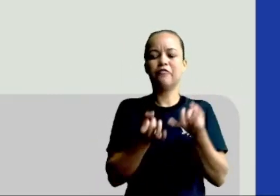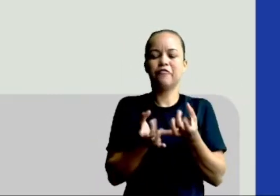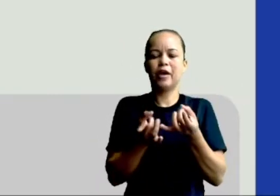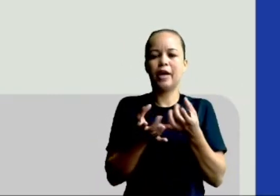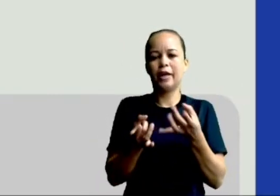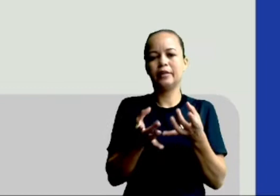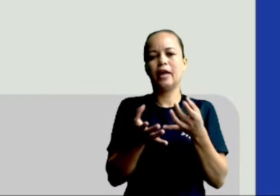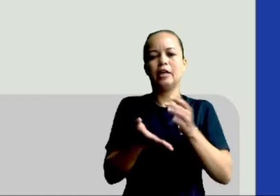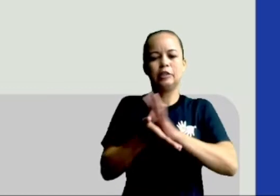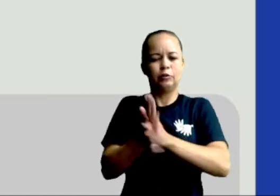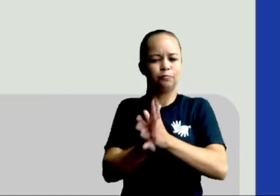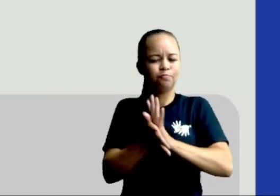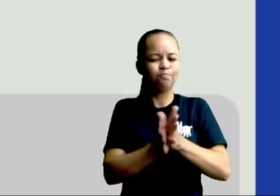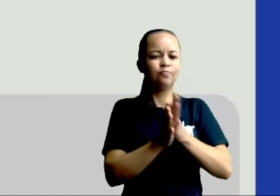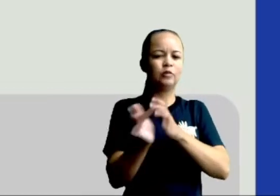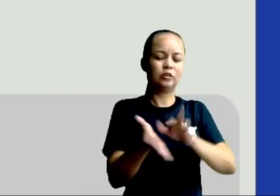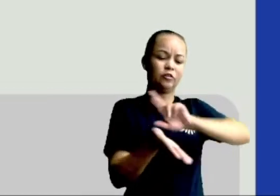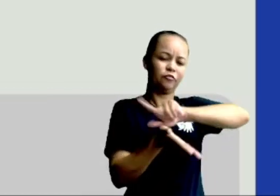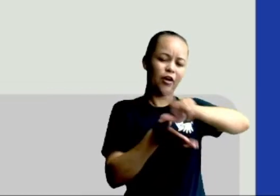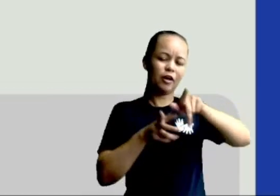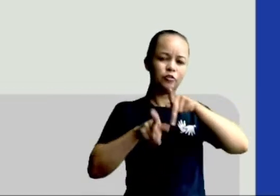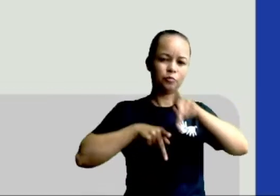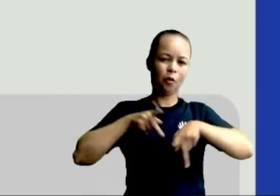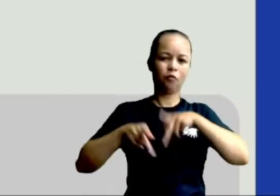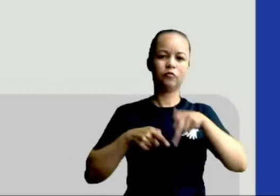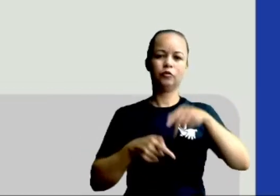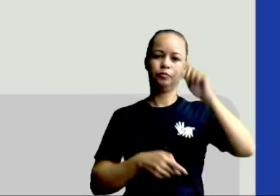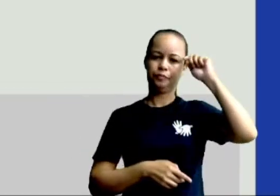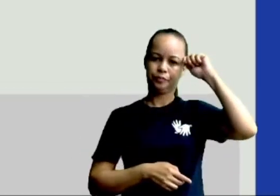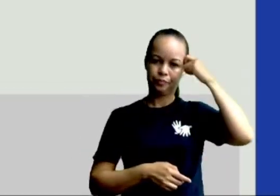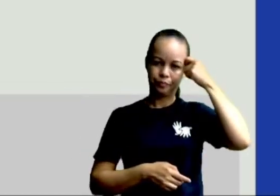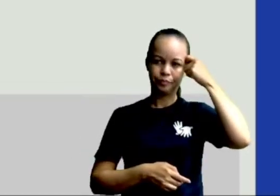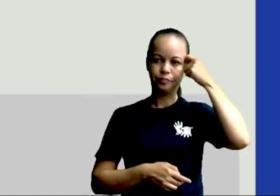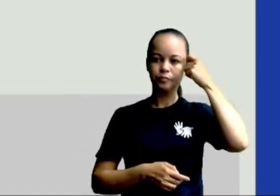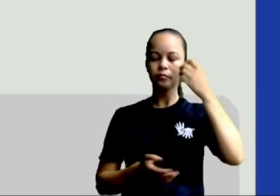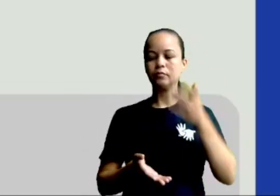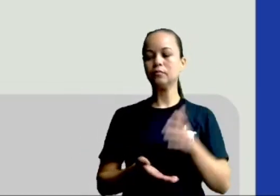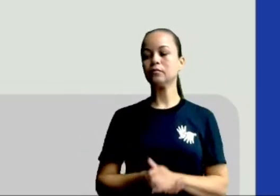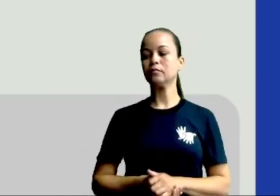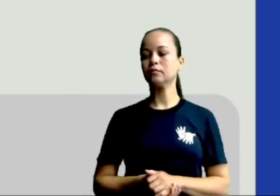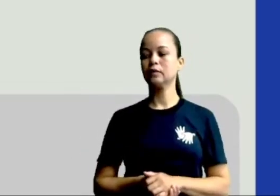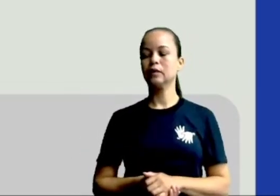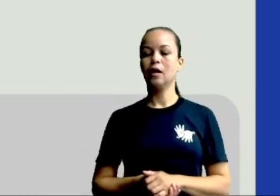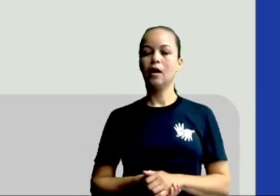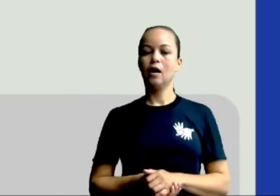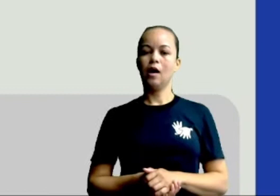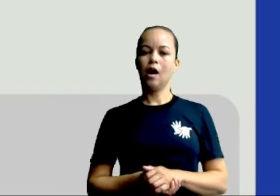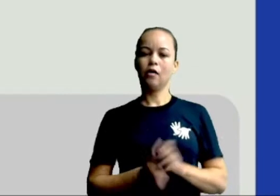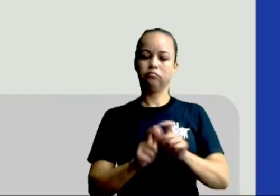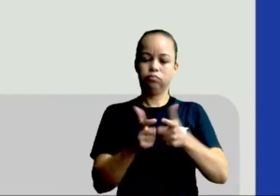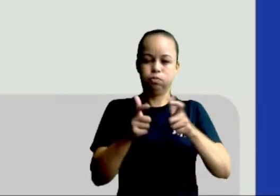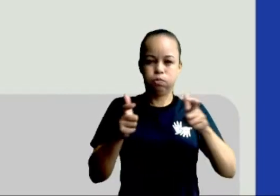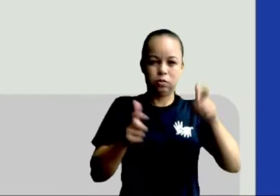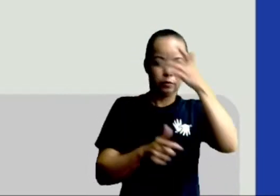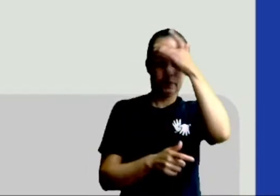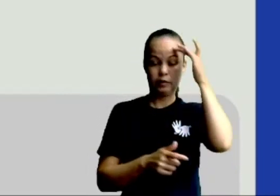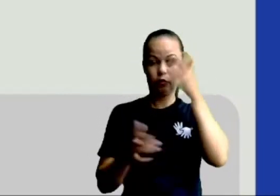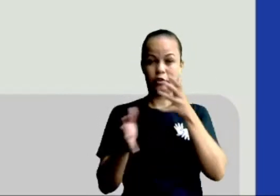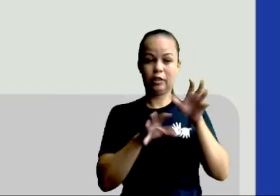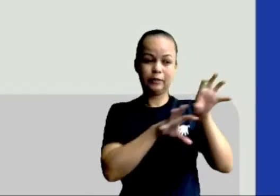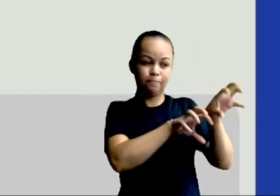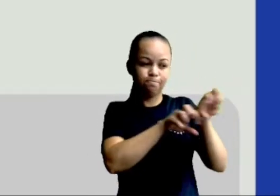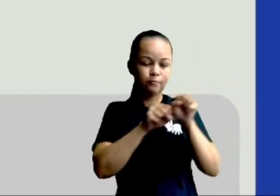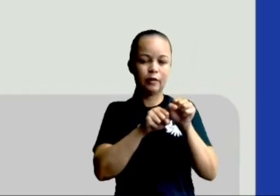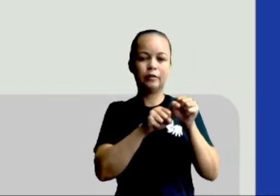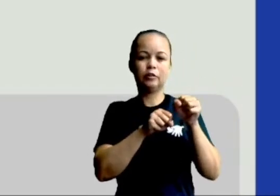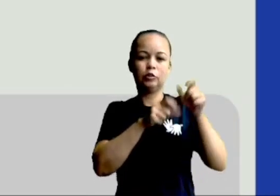exploração sistemática de vários povos do continente africano. A enorme quantidade de pessoas retiradas de seus locais de origem